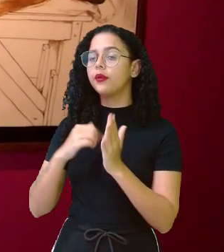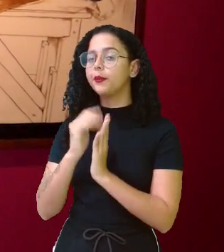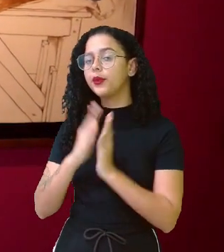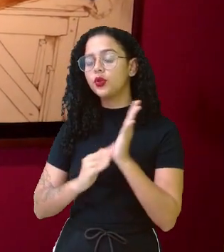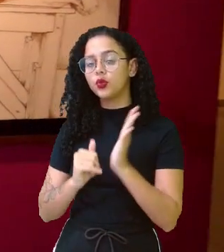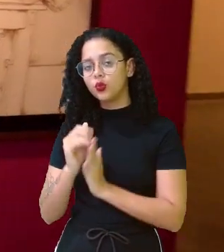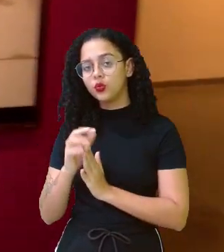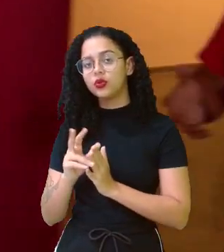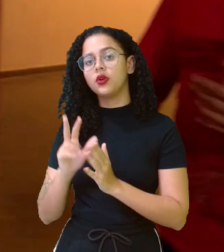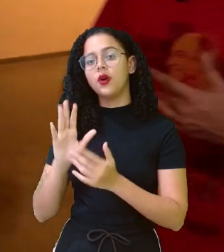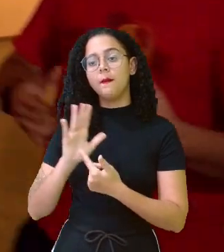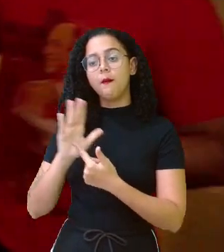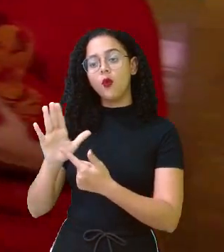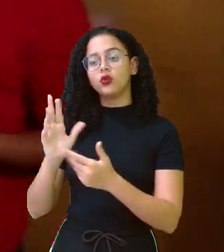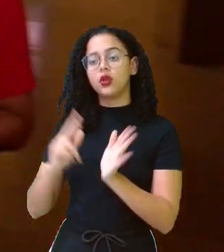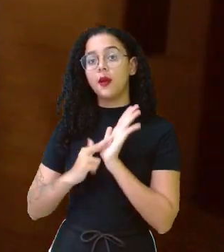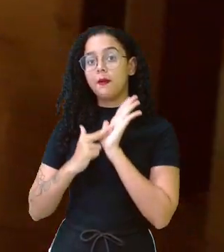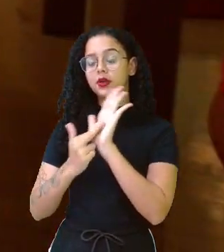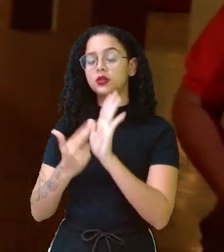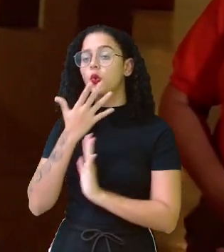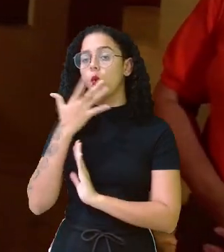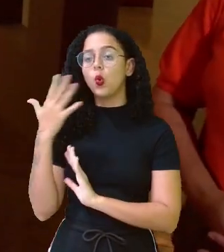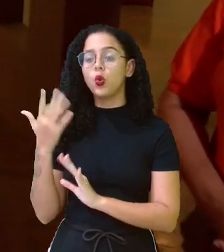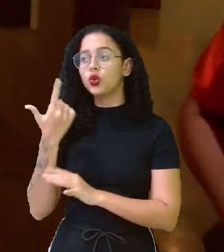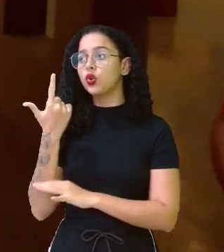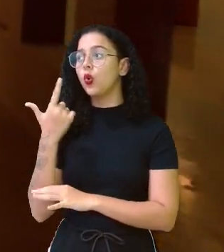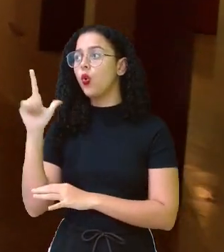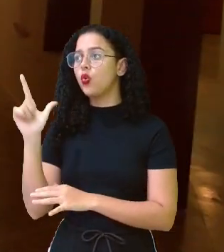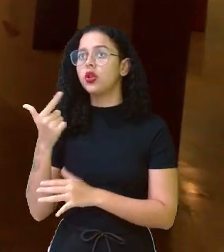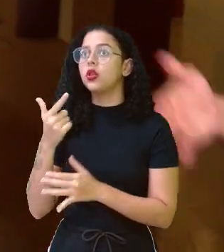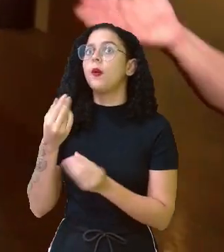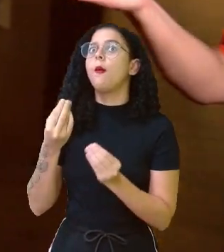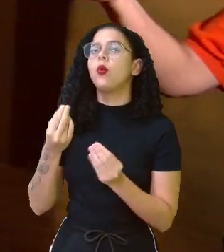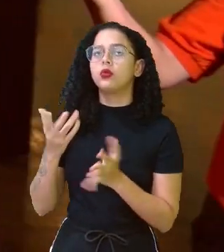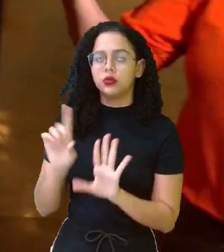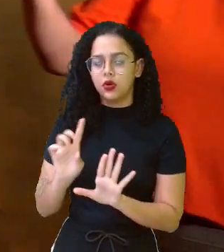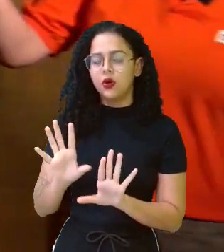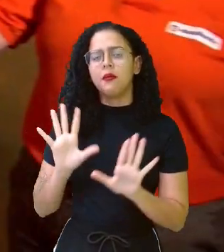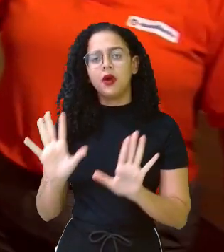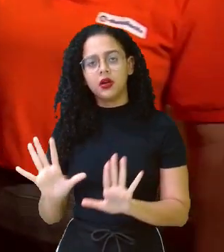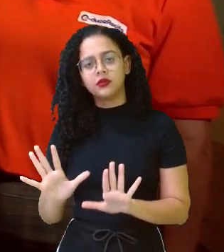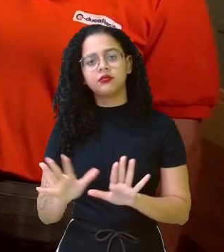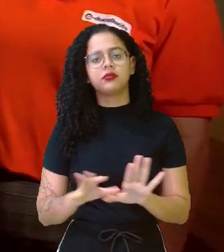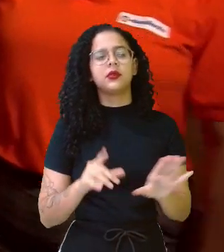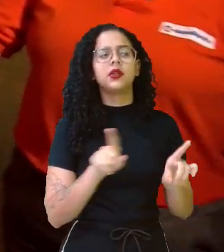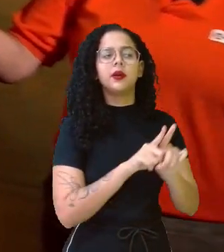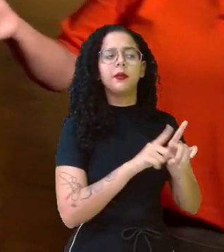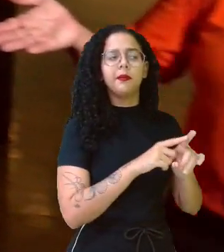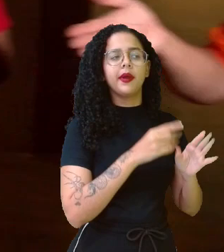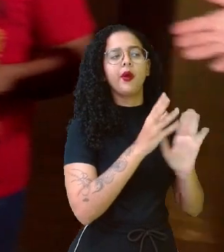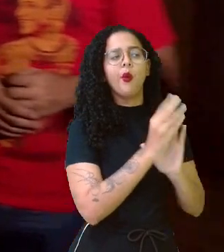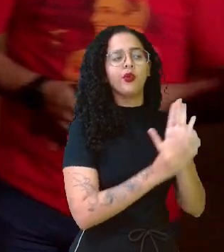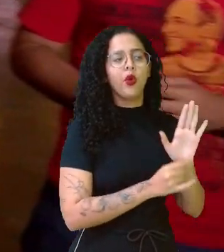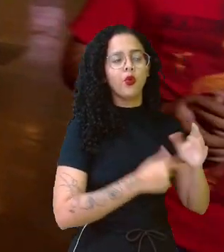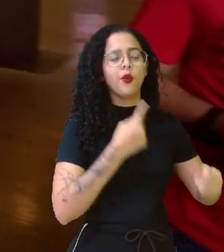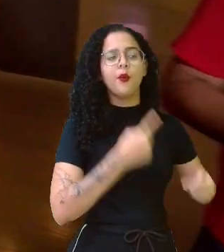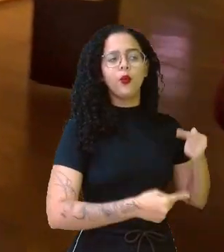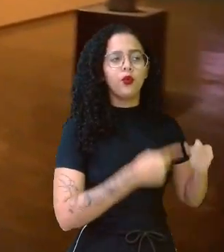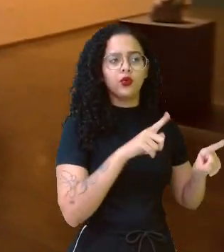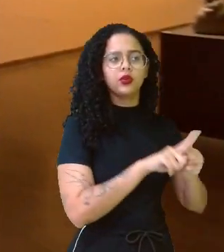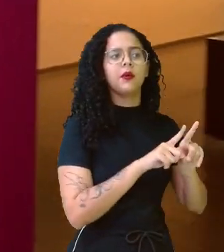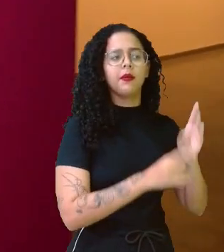trazer algumas representações de cores, outras nem tantas. E aí mas um forte conteúdo político, exato. né? Na obra dele, mostrando